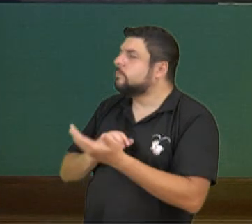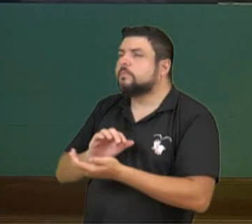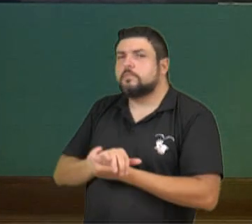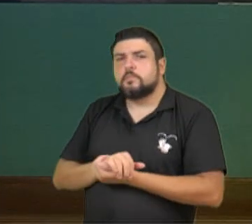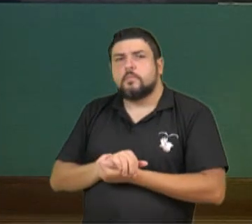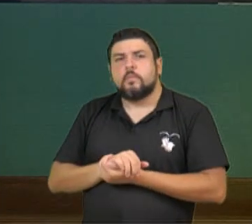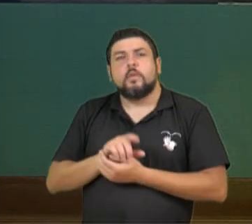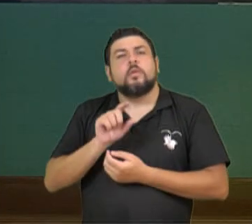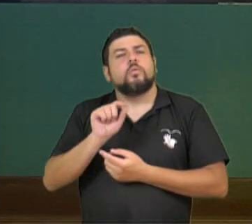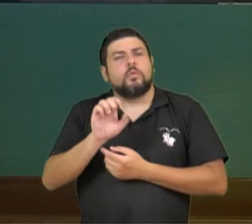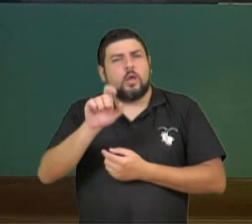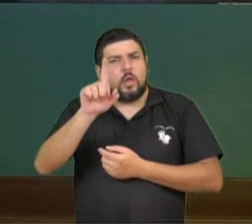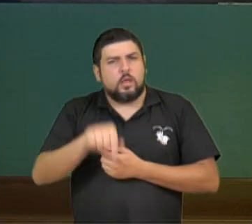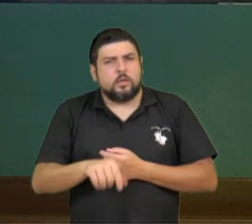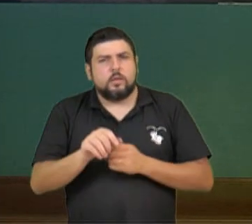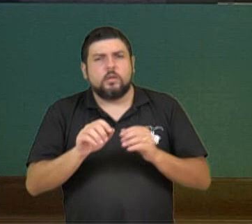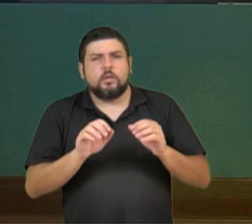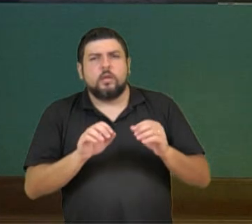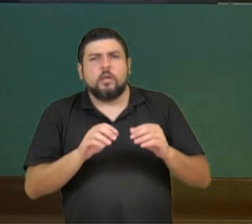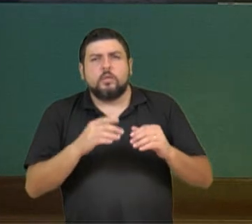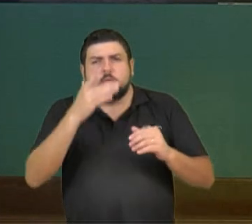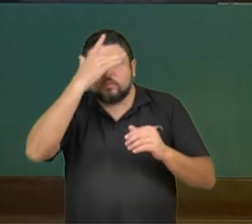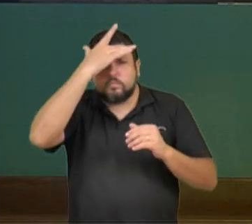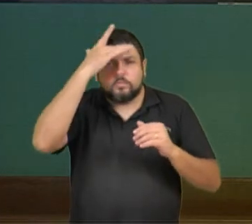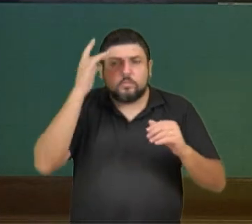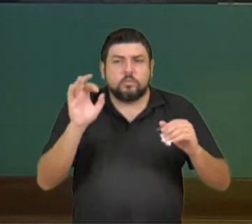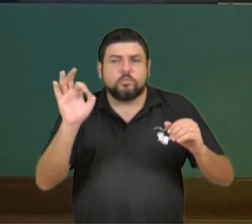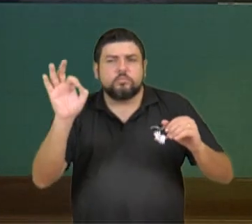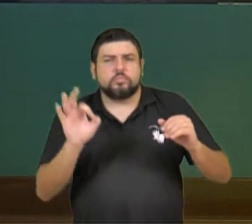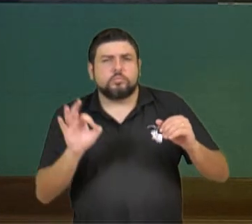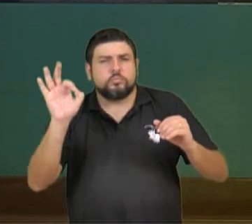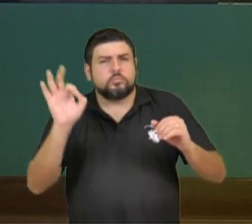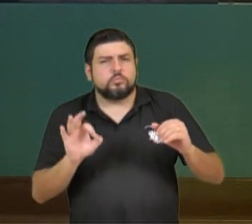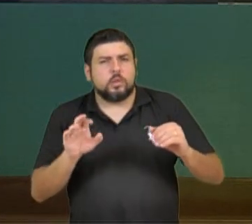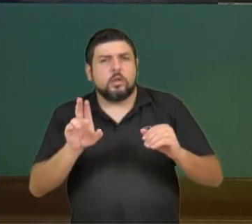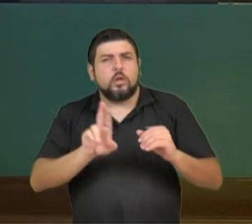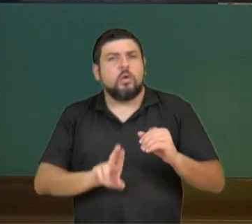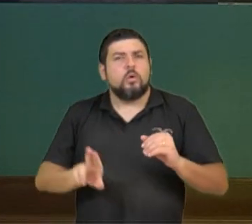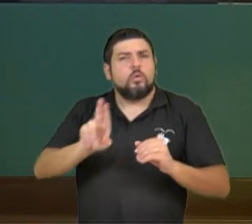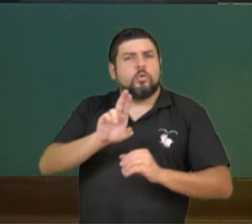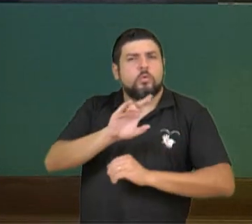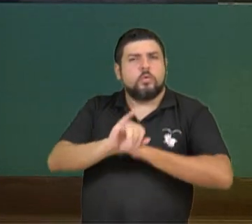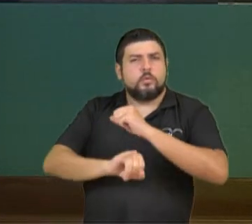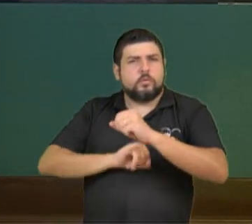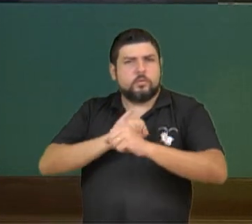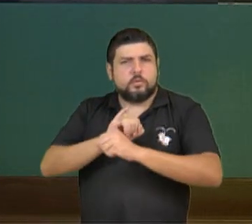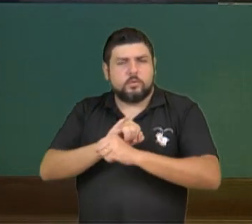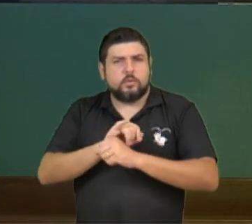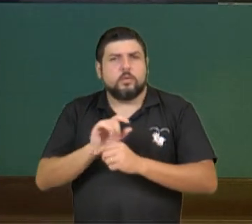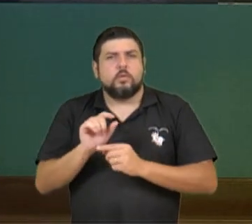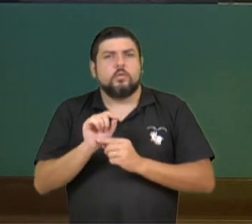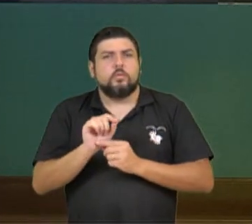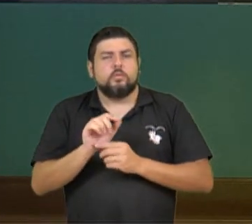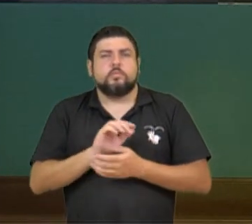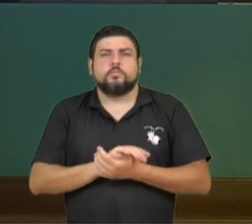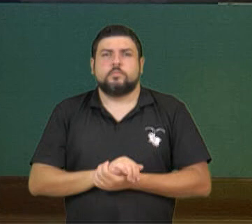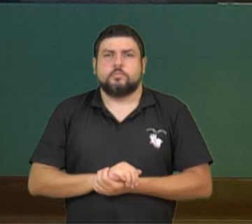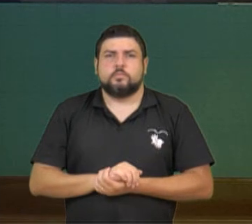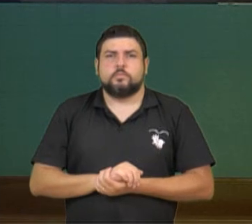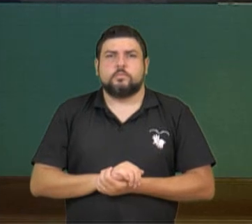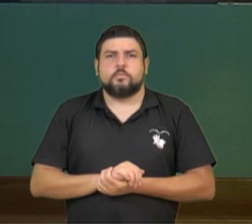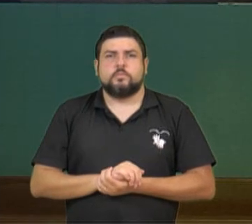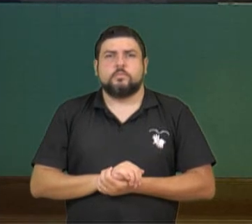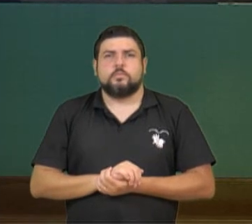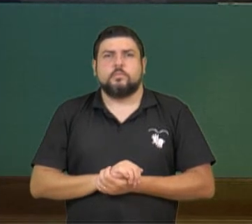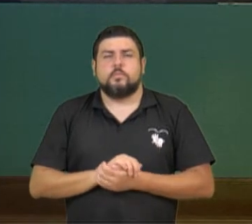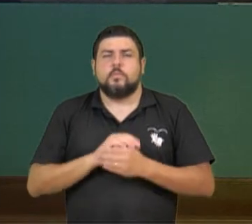temos o percentual de pessoas que utilizam a internet dentro desse período de relevância. Então